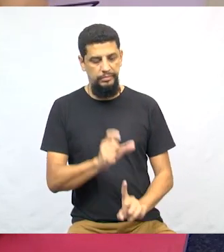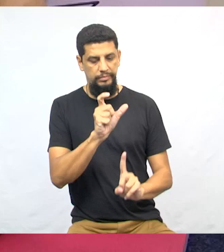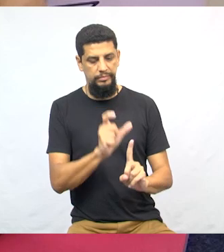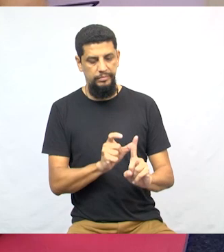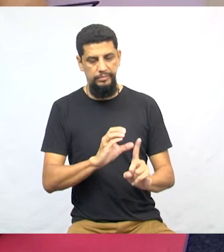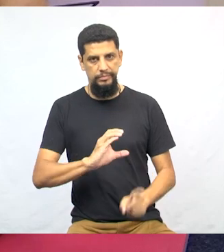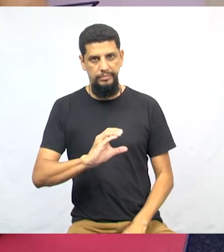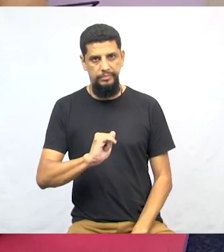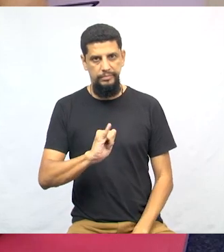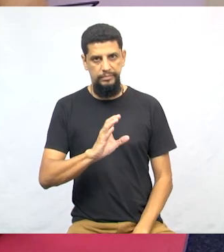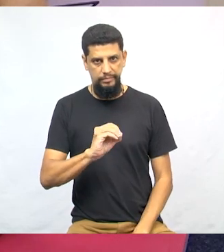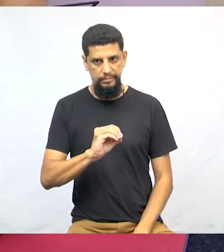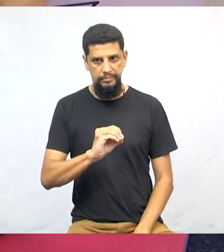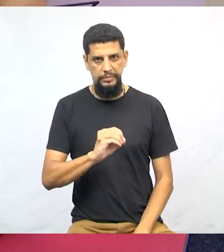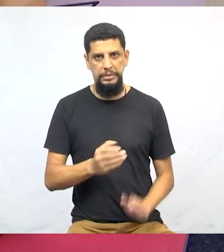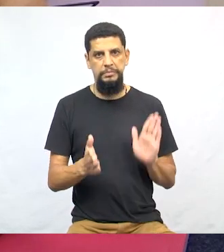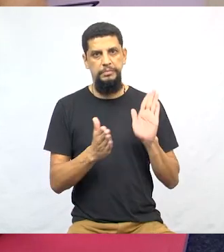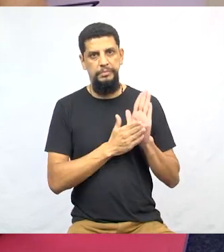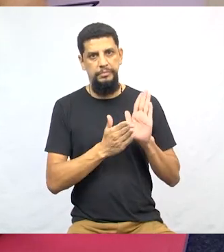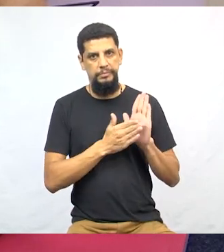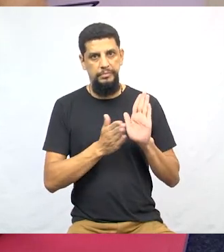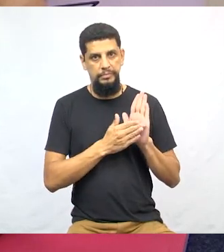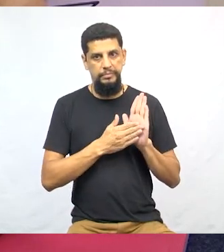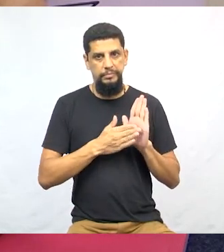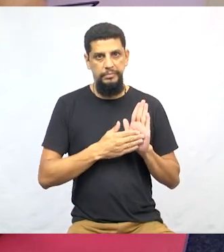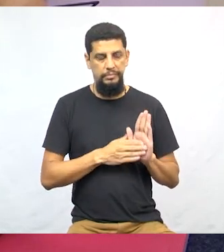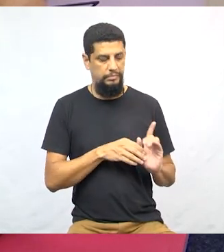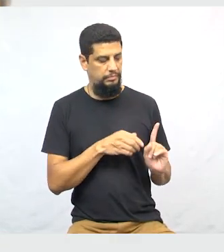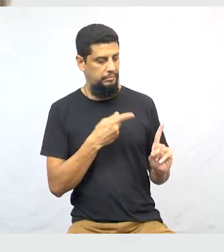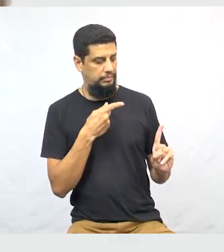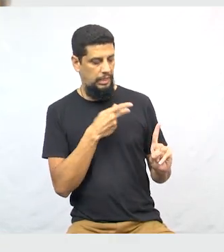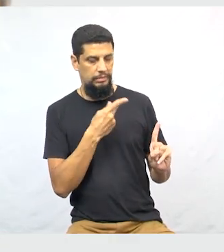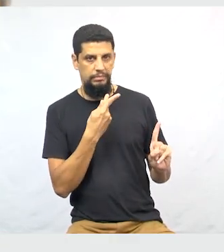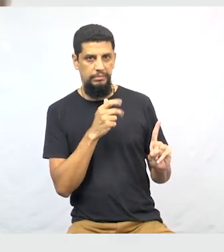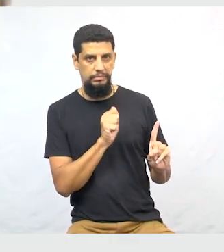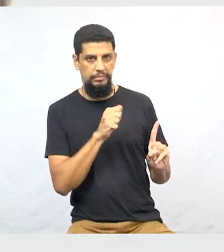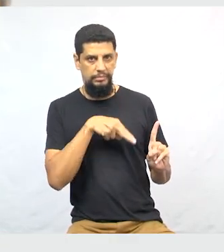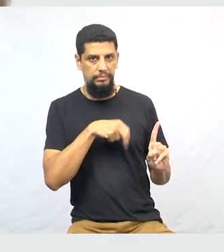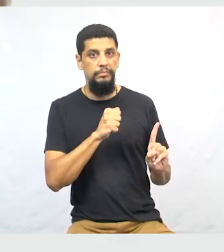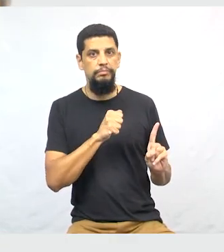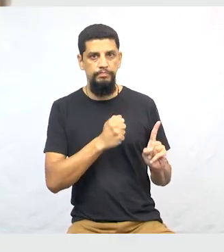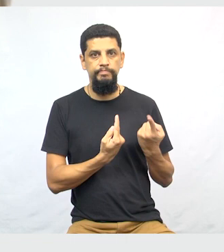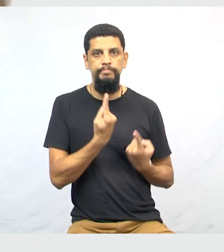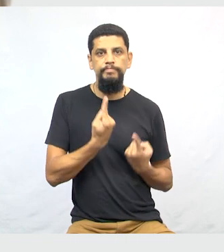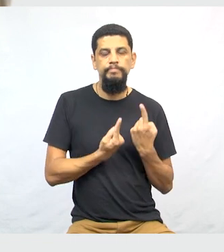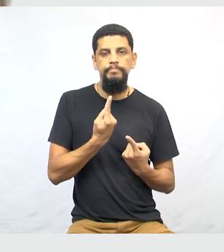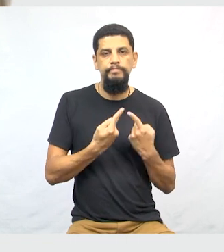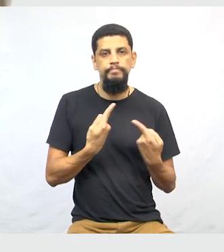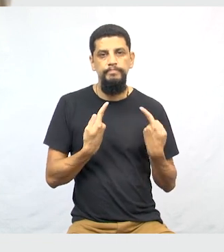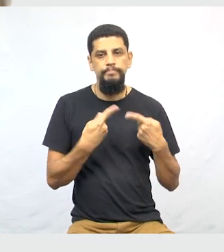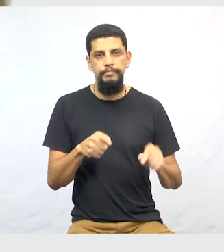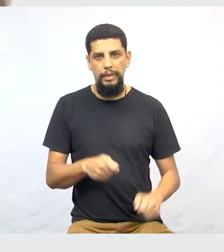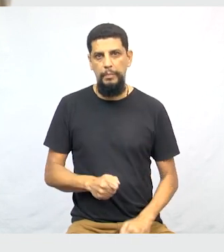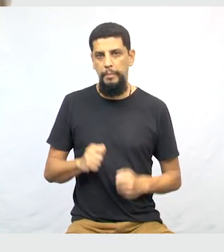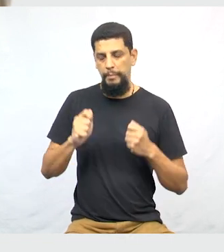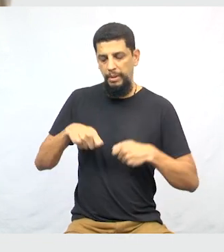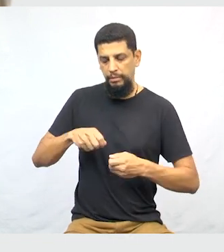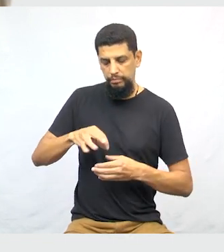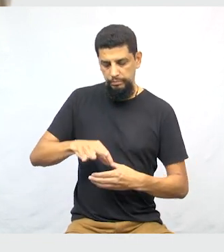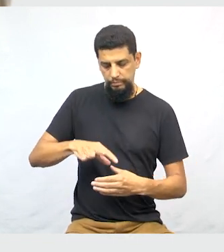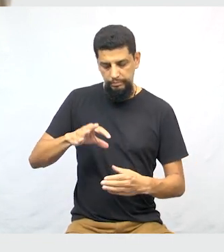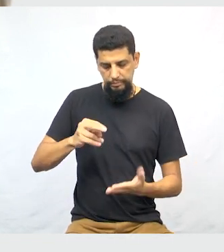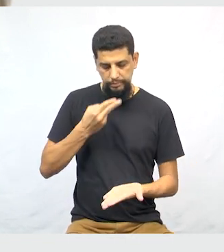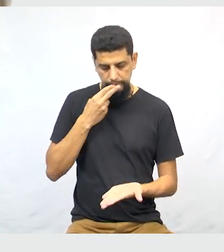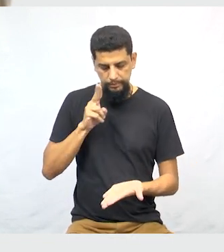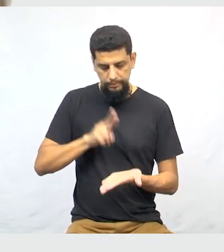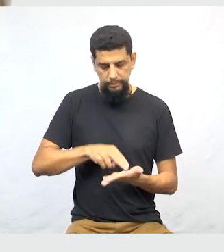do Caio? Eu acho que agora o Caio está propondo um desafio para a Ana. Qual será? Vejam aí na tela de vocês. Posso abrir o